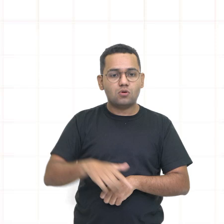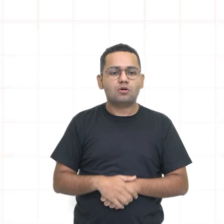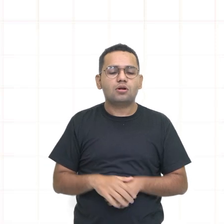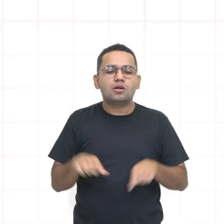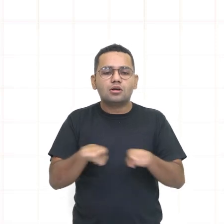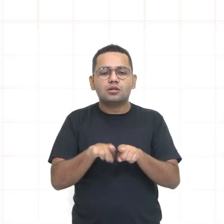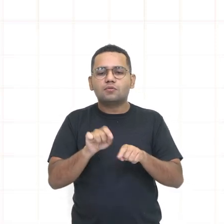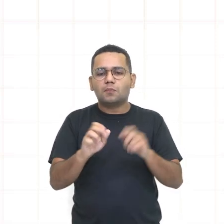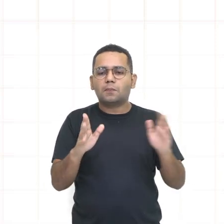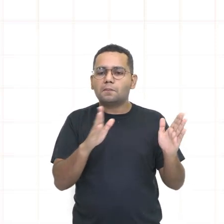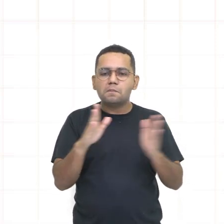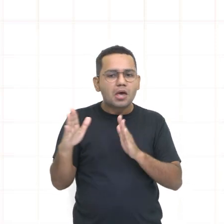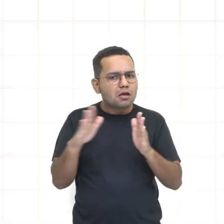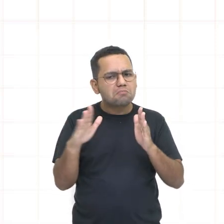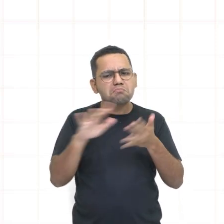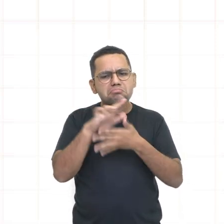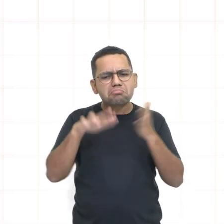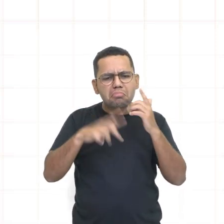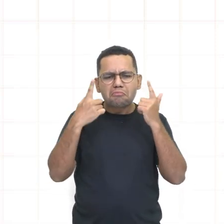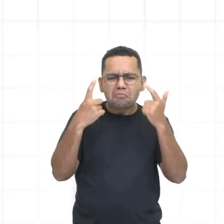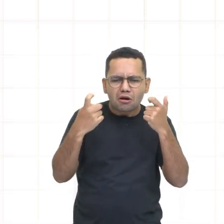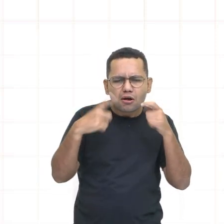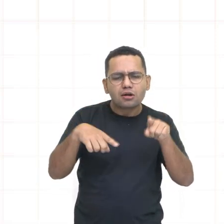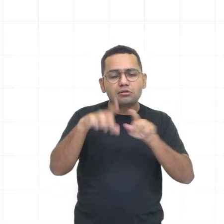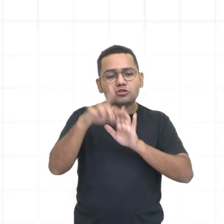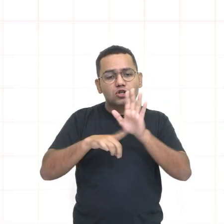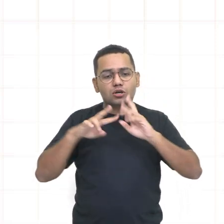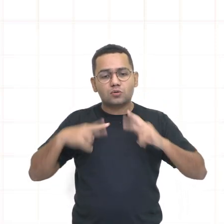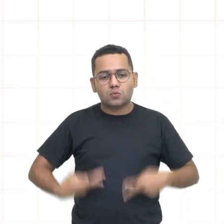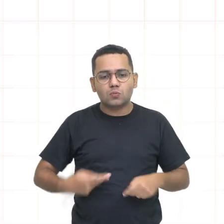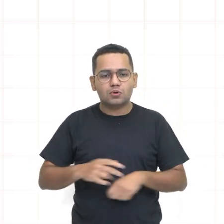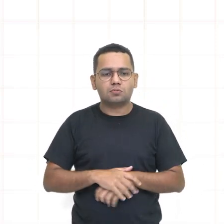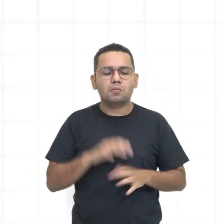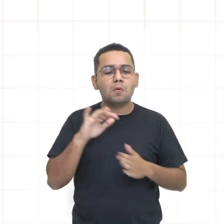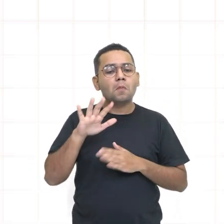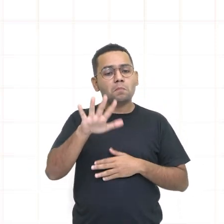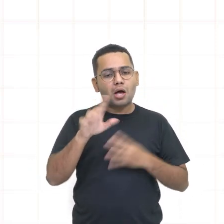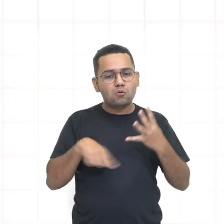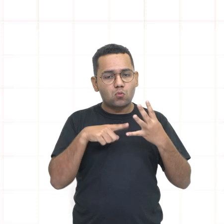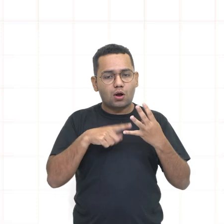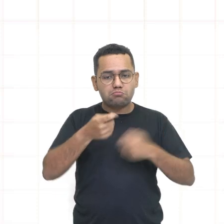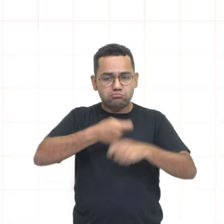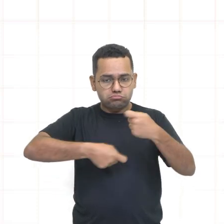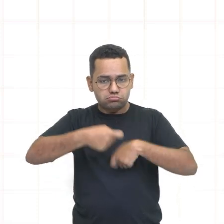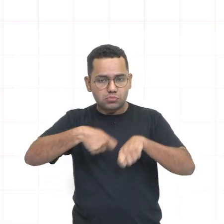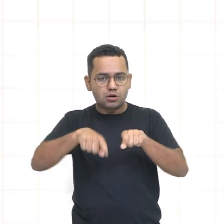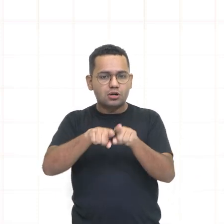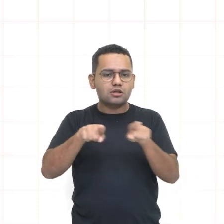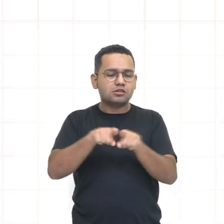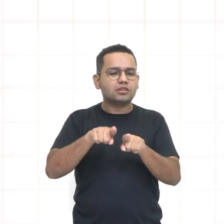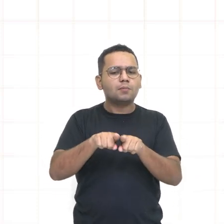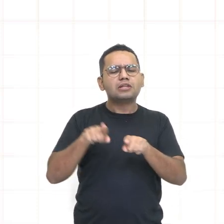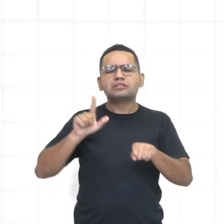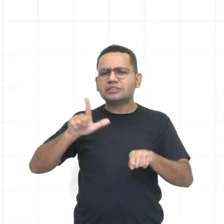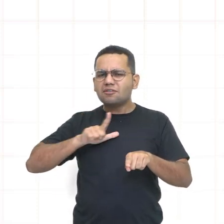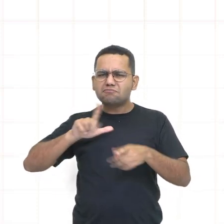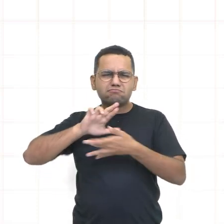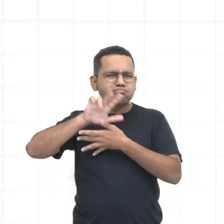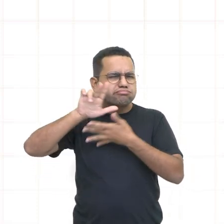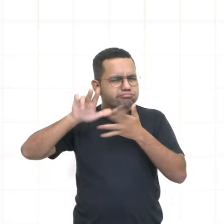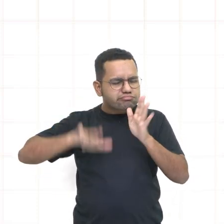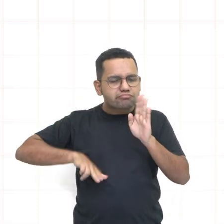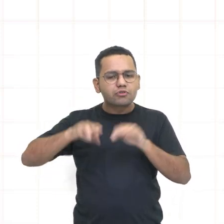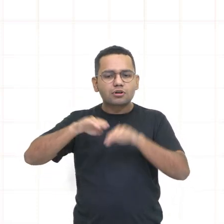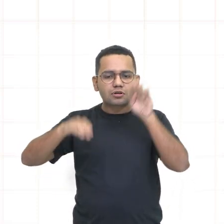o milagre econômico deixou marcas de desigualdade e desequilíbrios sociais. Então, isso caracteriza